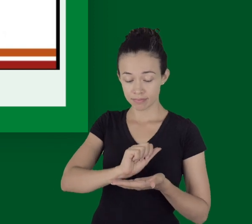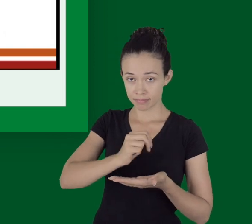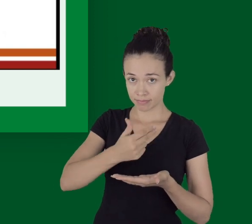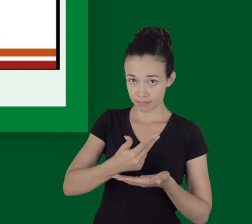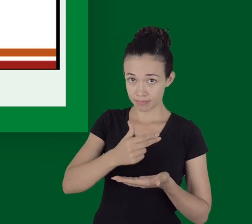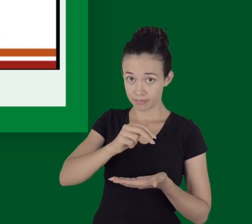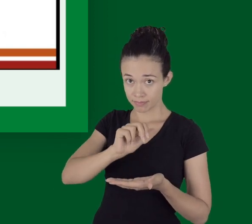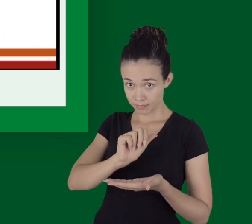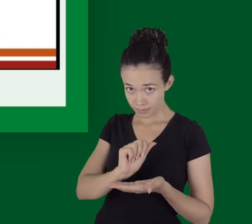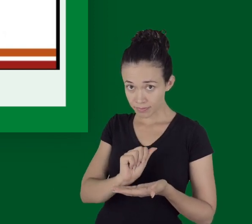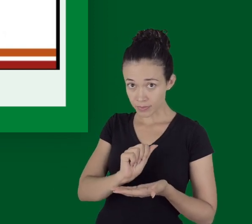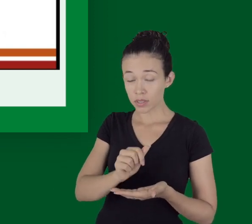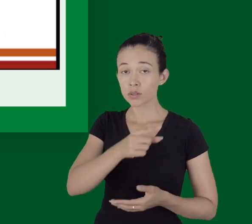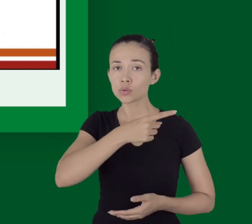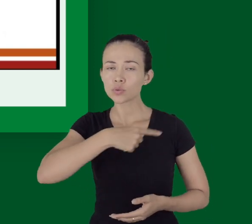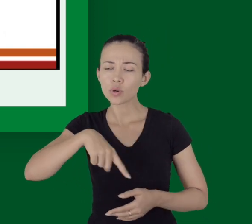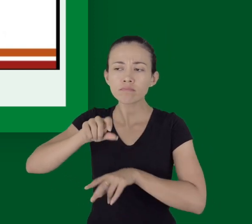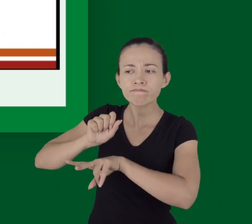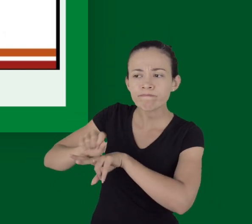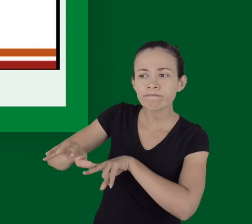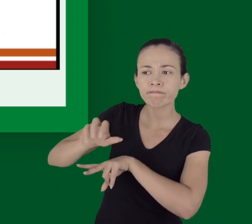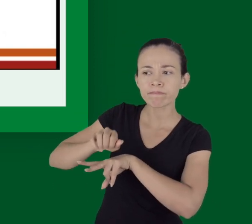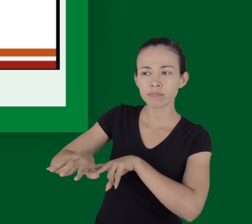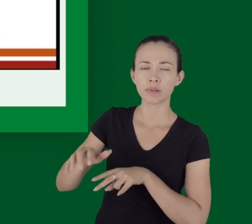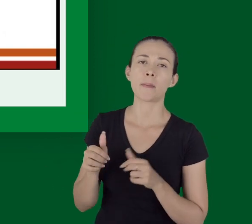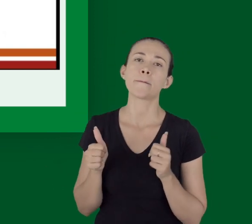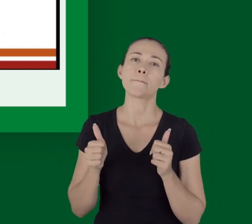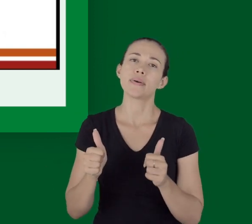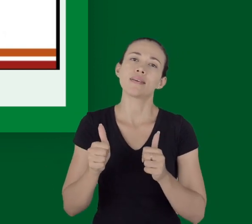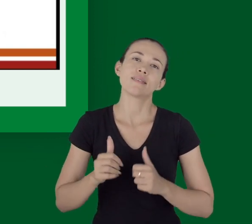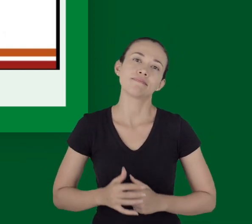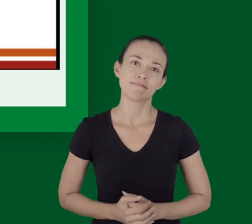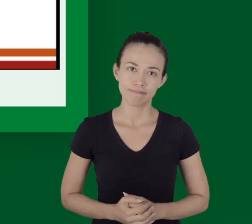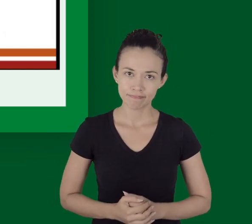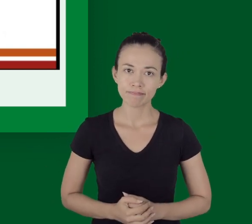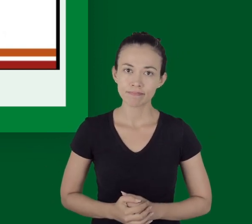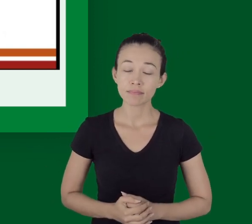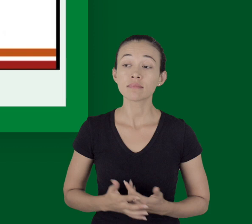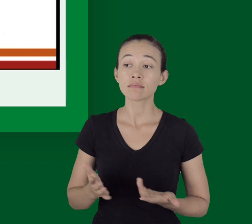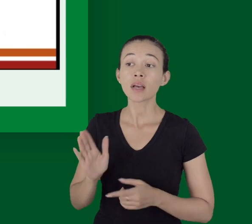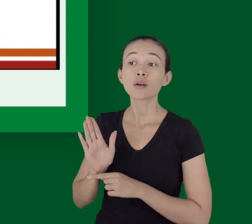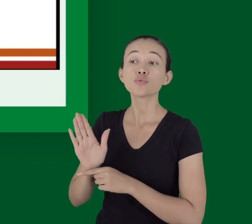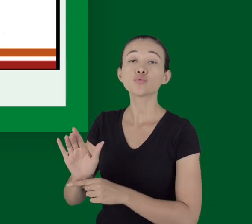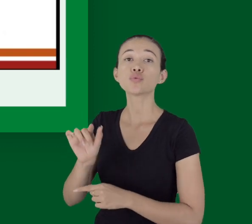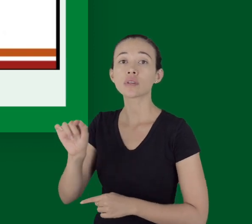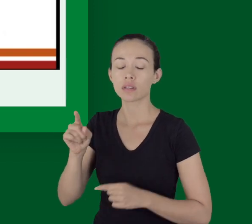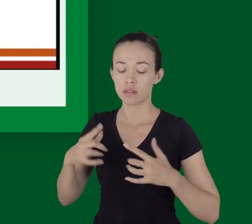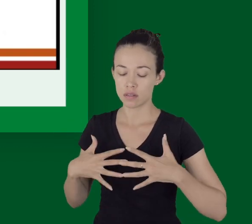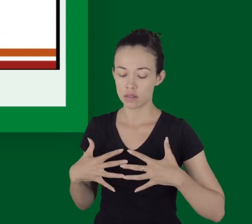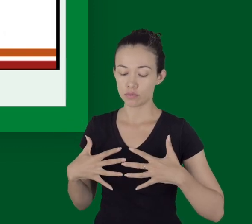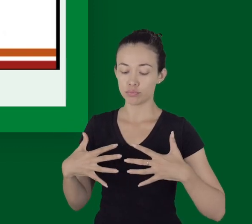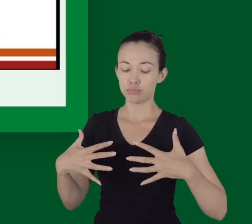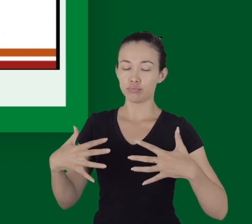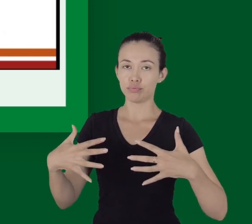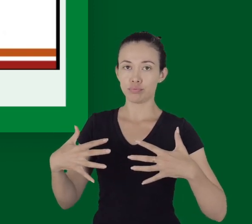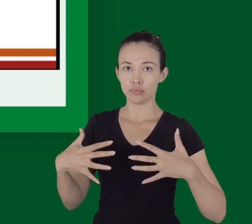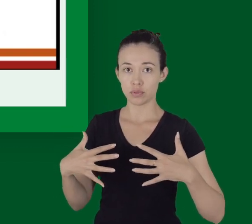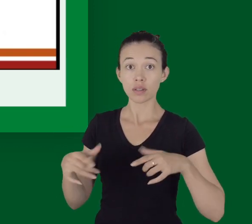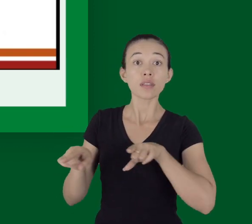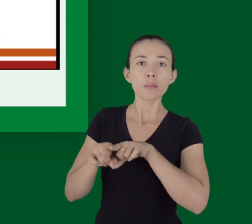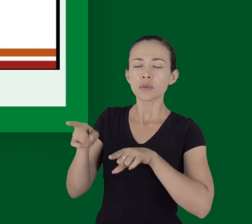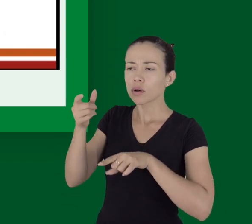nós precisamos garantir boa ventilação. Então, esse tórax ele precisa estar livre para expandir e o processo de